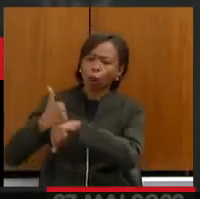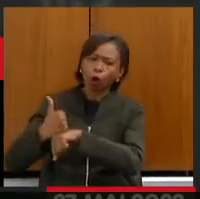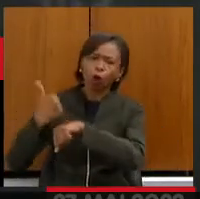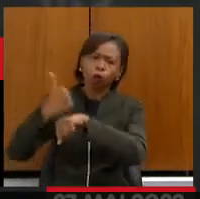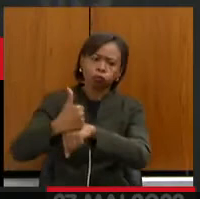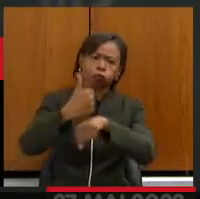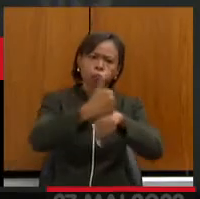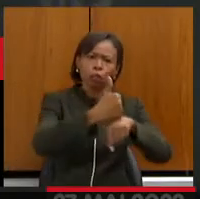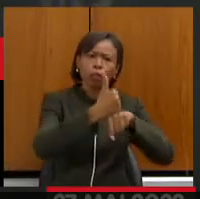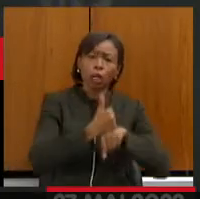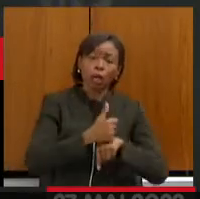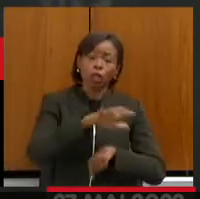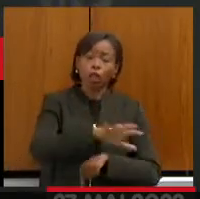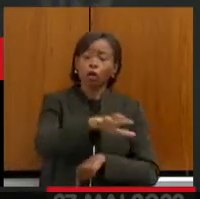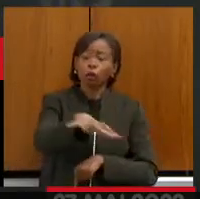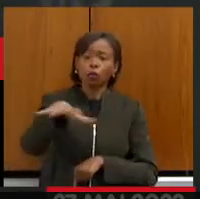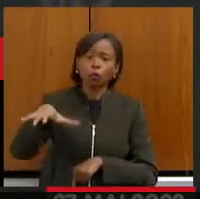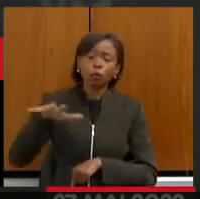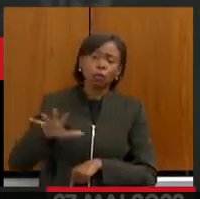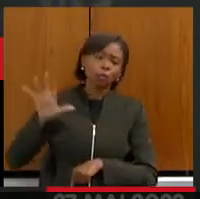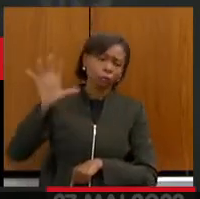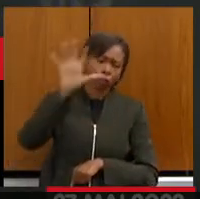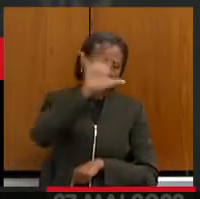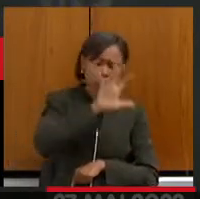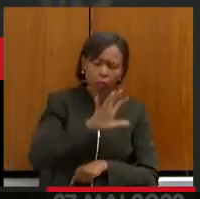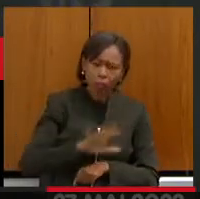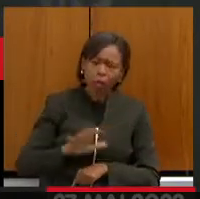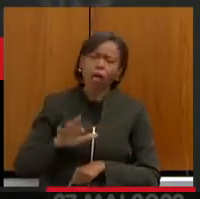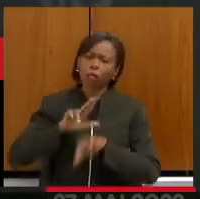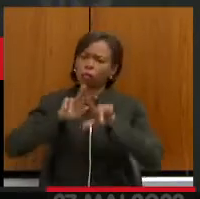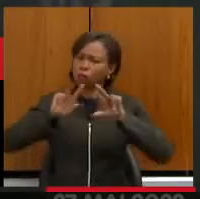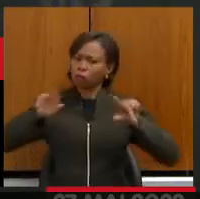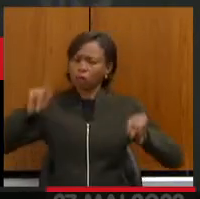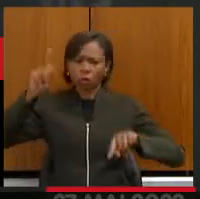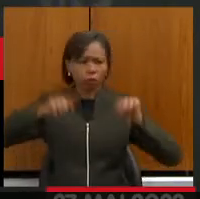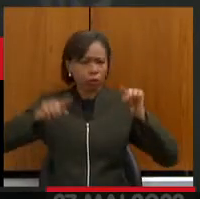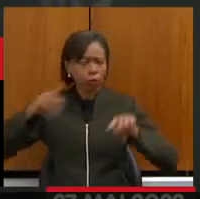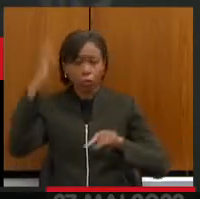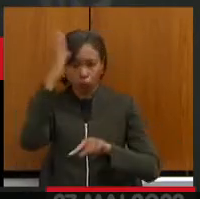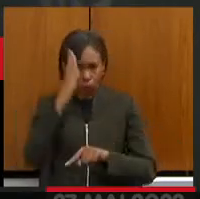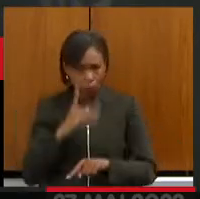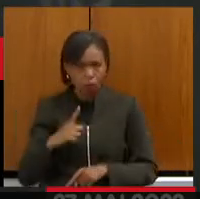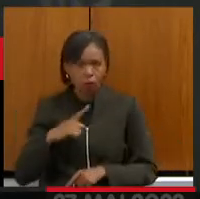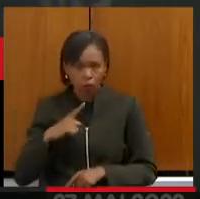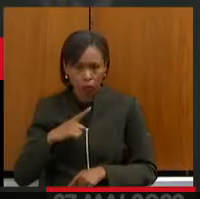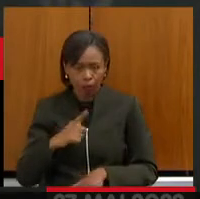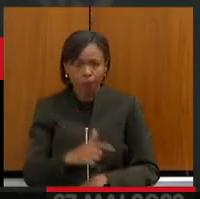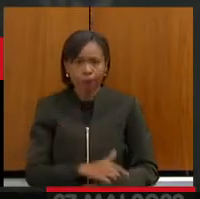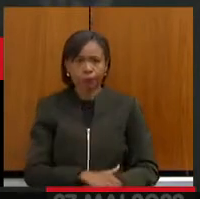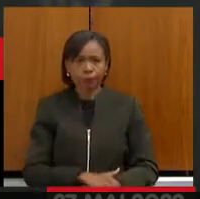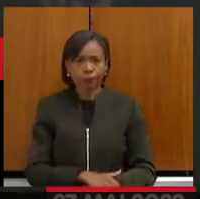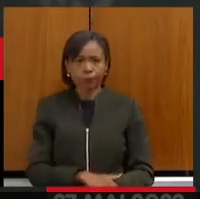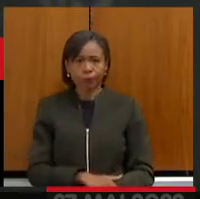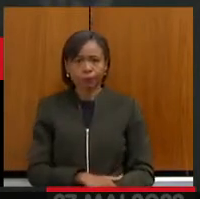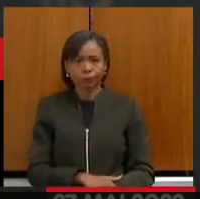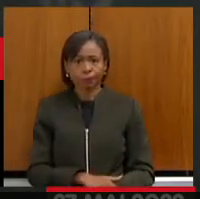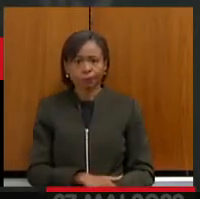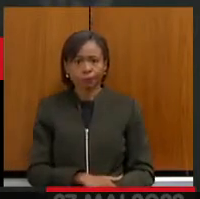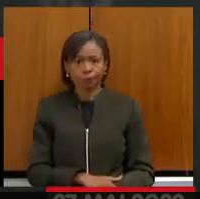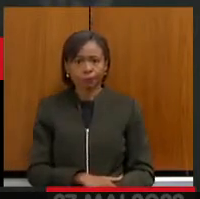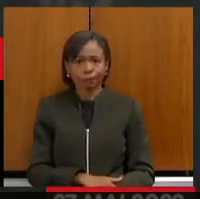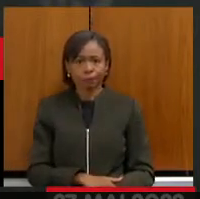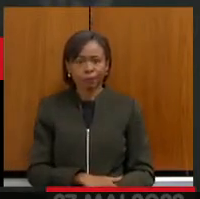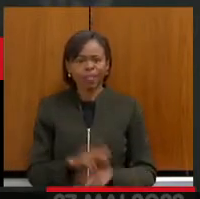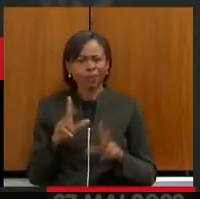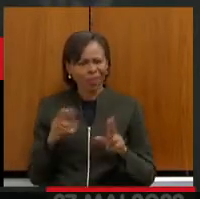e da diversidade que todas nós né e a sociedade brasileira tem e é como foi né o caso a